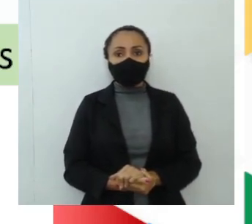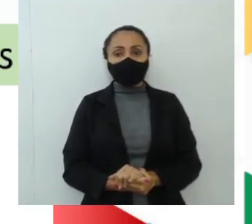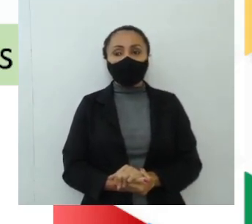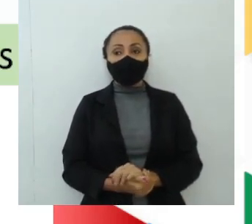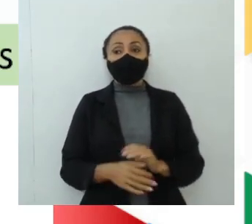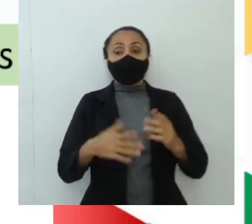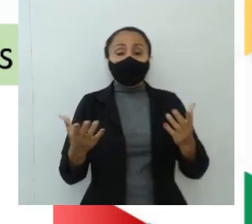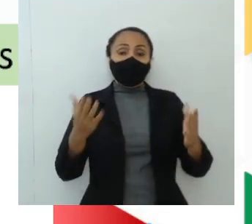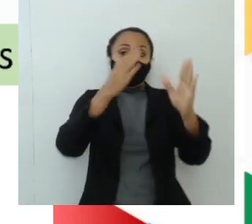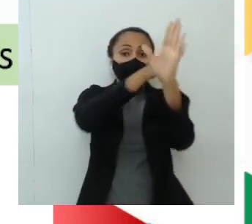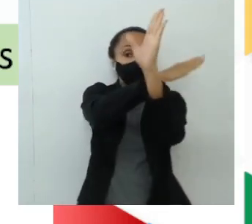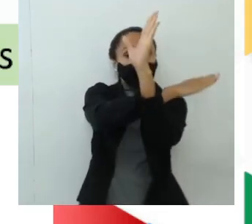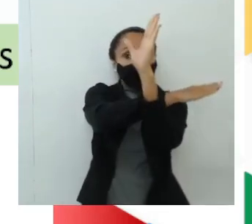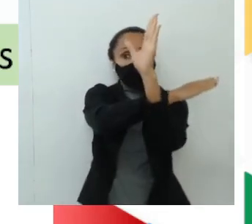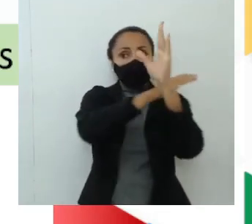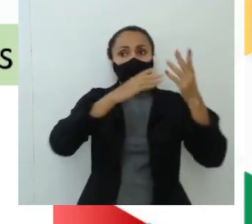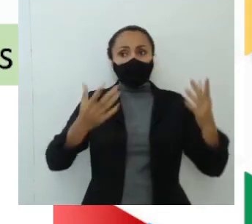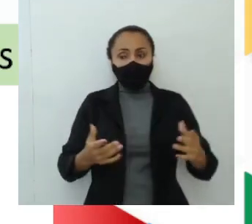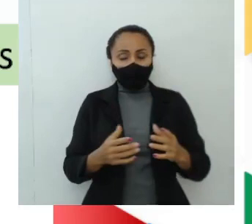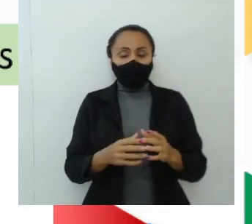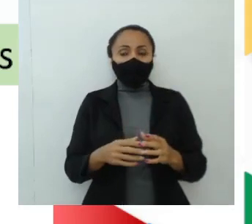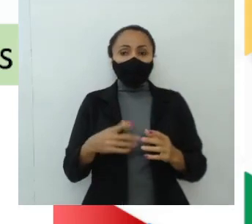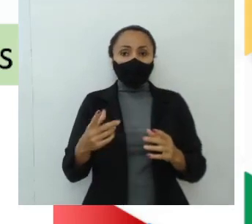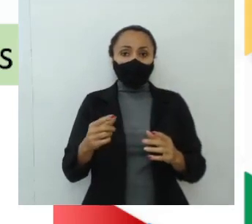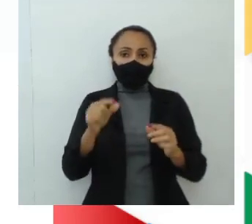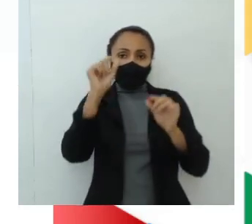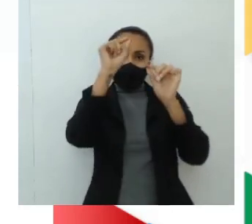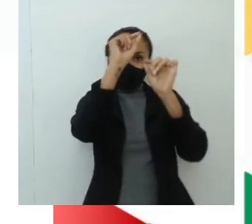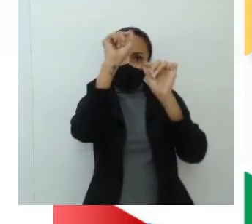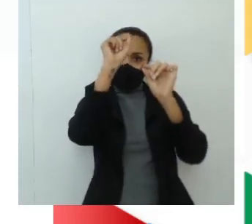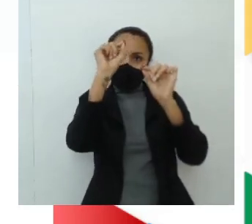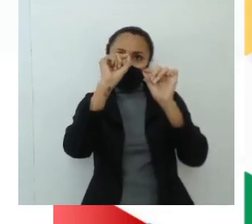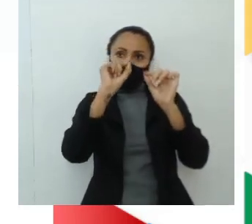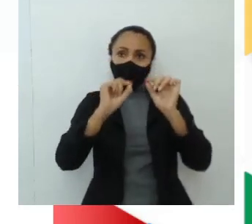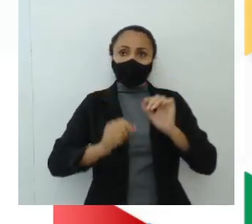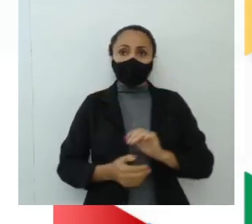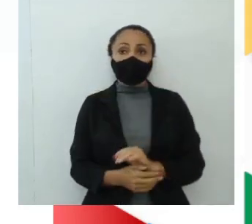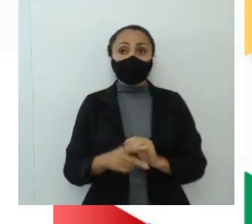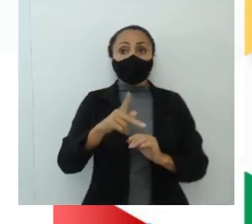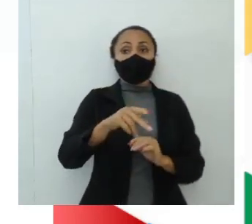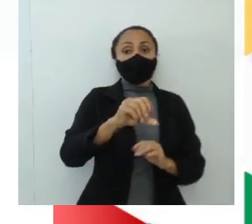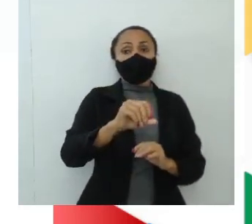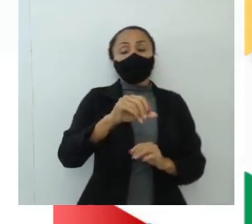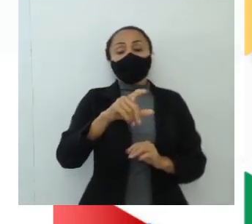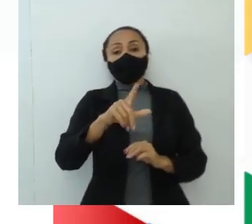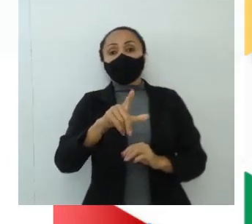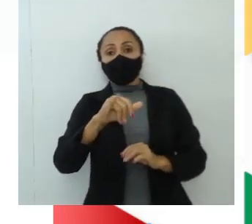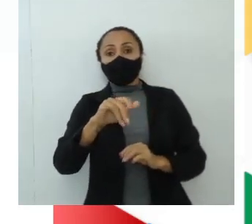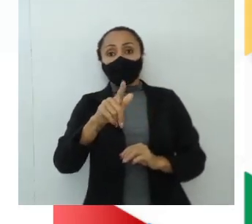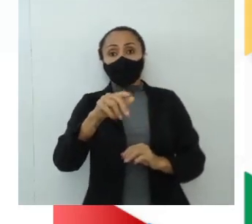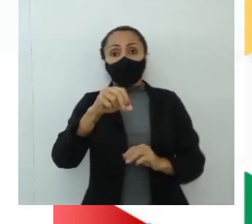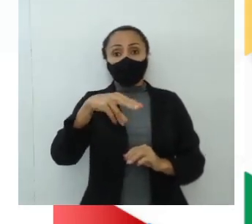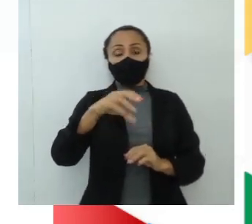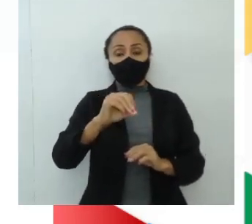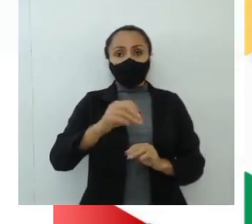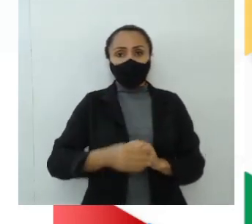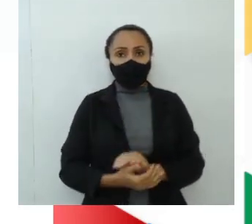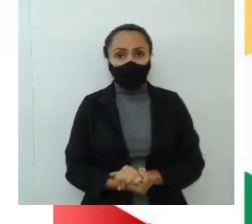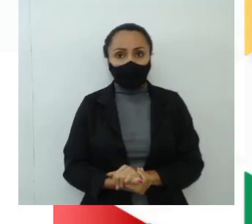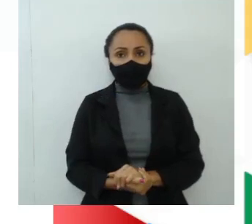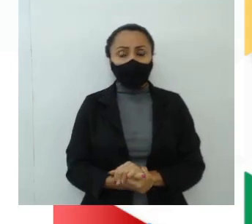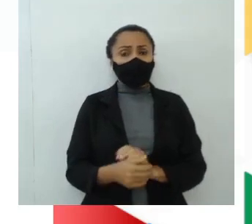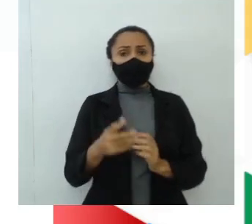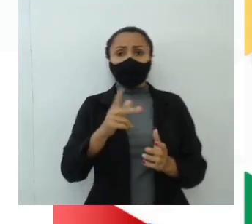cartesiano com a reta graduada é essa aí, tá? Polígono no sistema de coordenadas. Mas o que é um